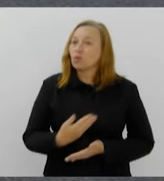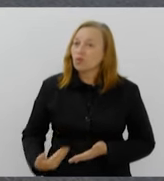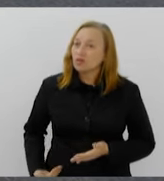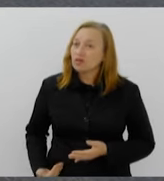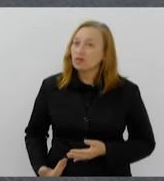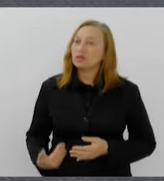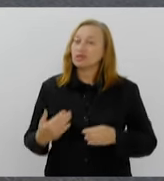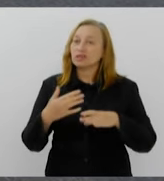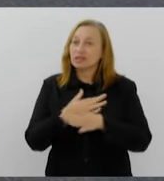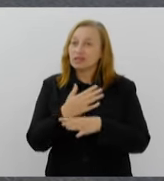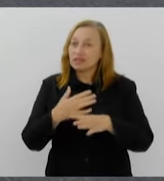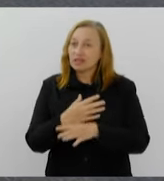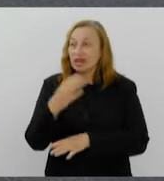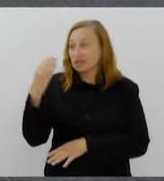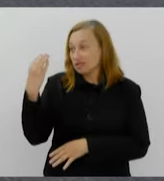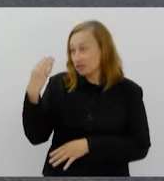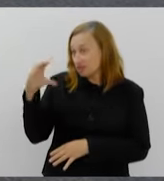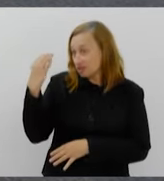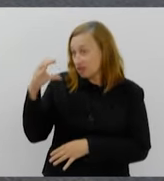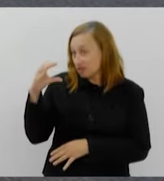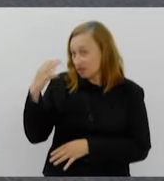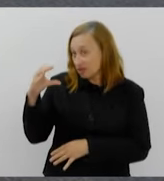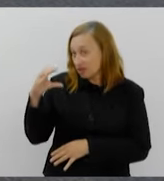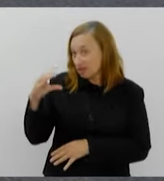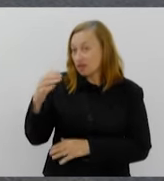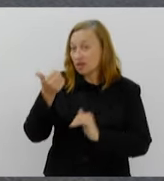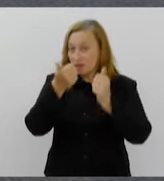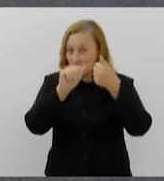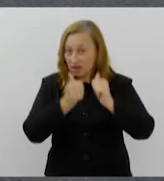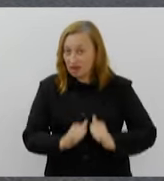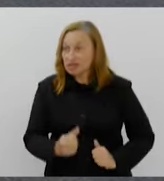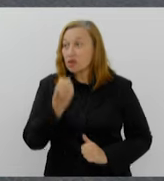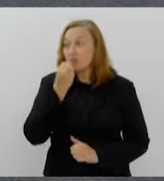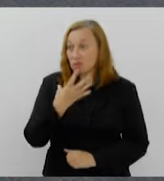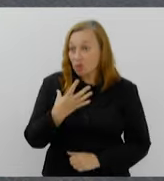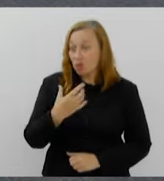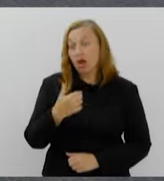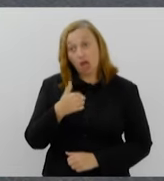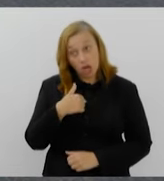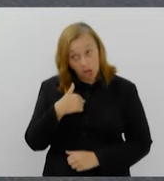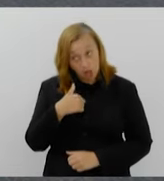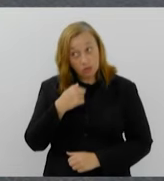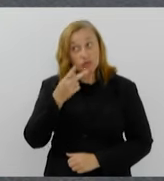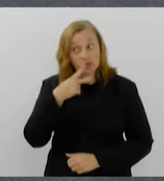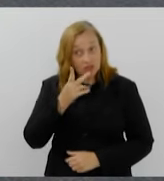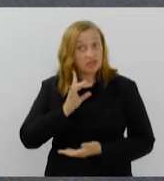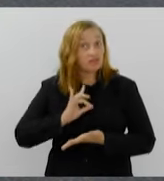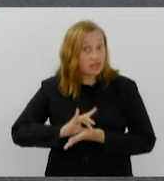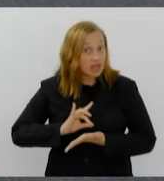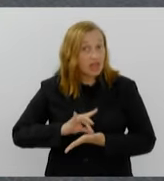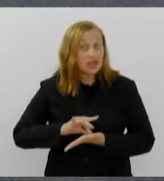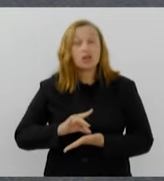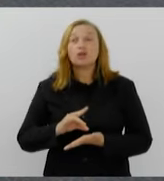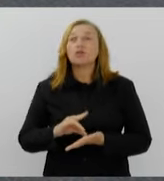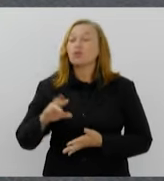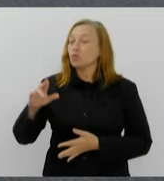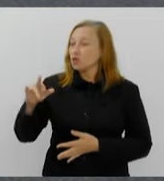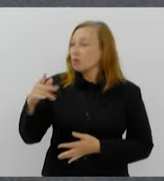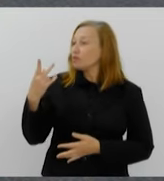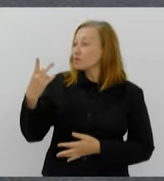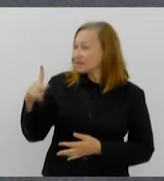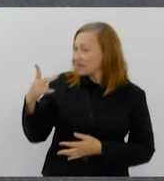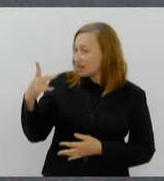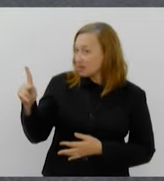Niterói é um governo bem avaliado e tanto eu estou dizendo a verdade que o irmão de vossa